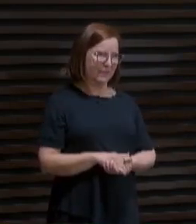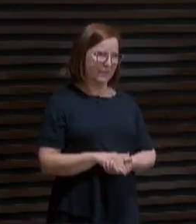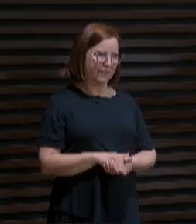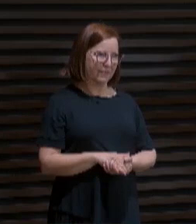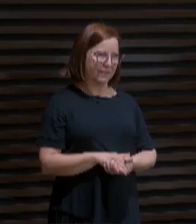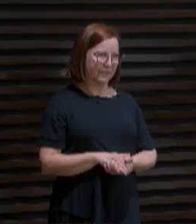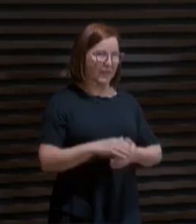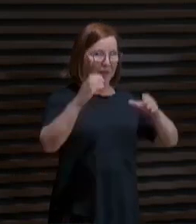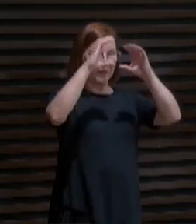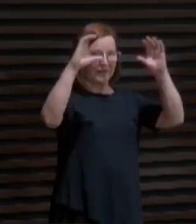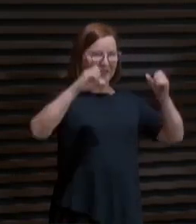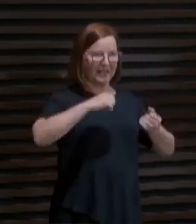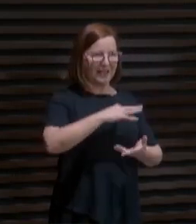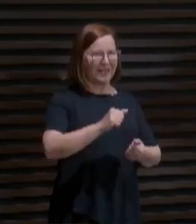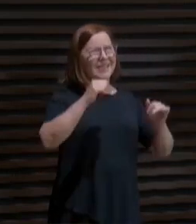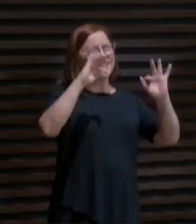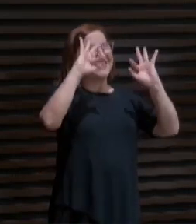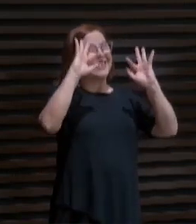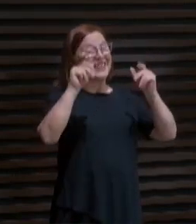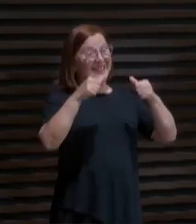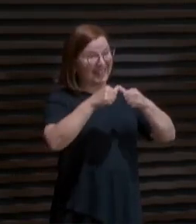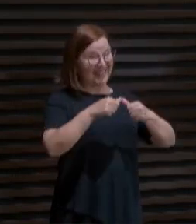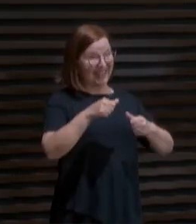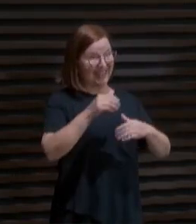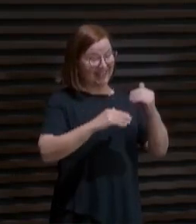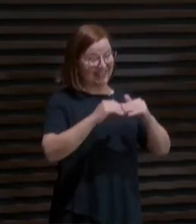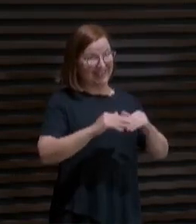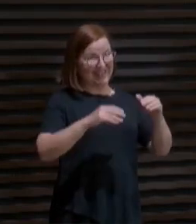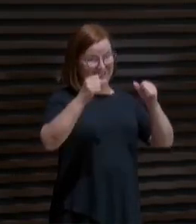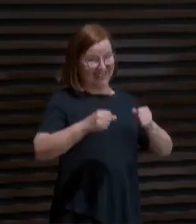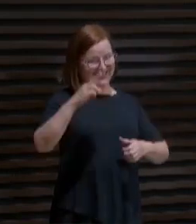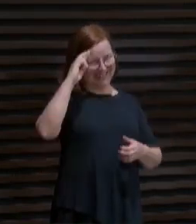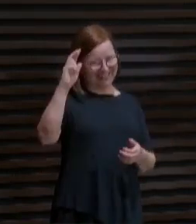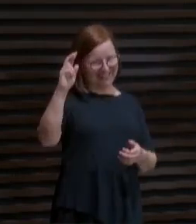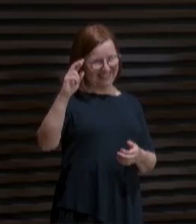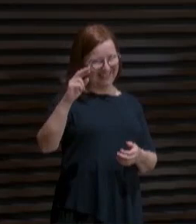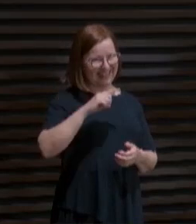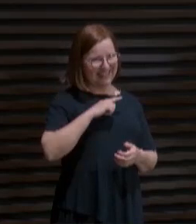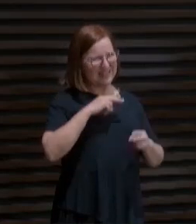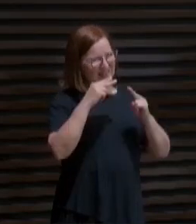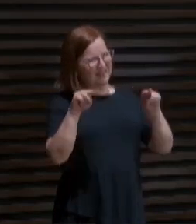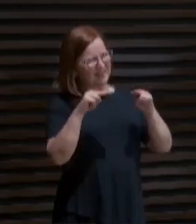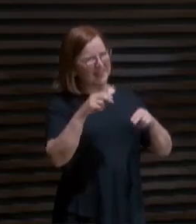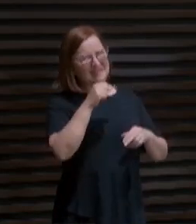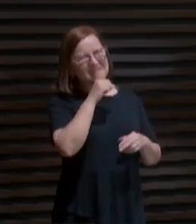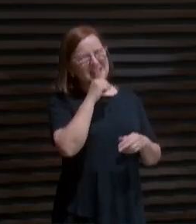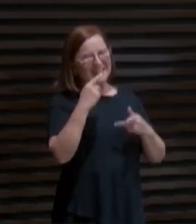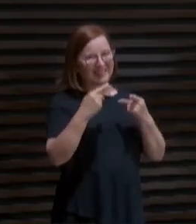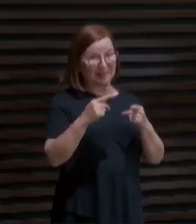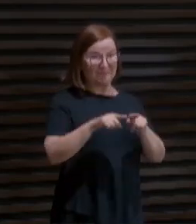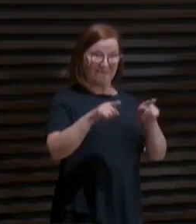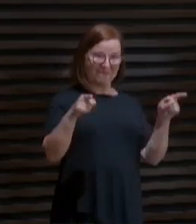No céu, na terra, que maravilha se está operando o poder do Senhor. Tem um velho cântico que diz isso.